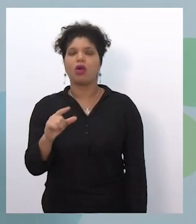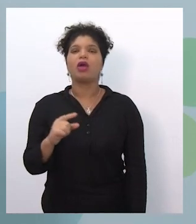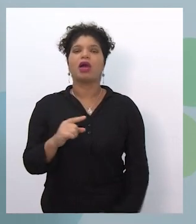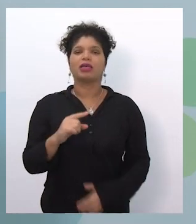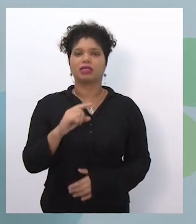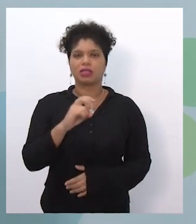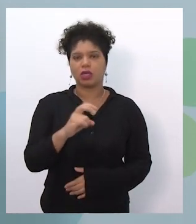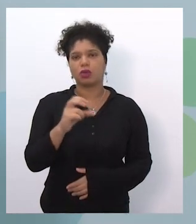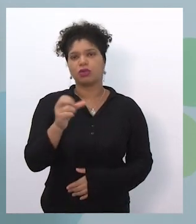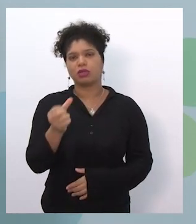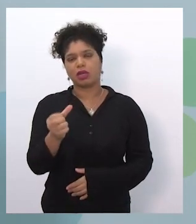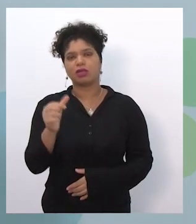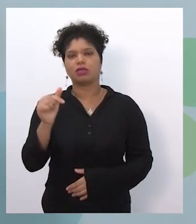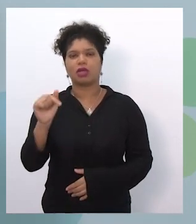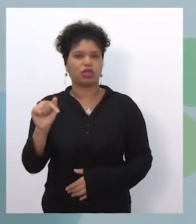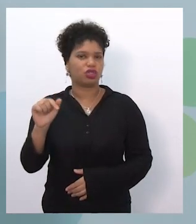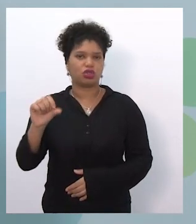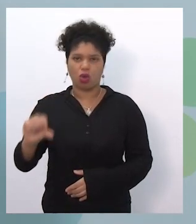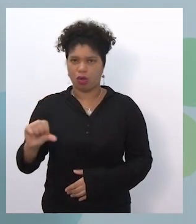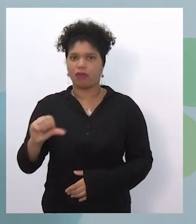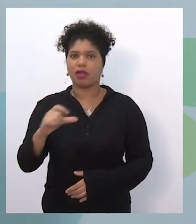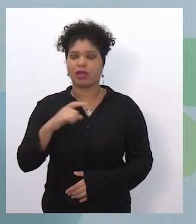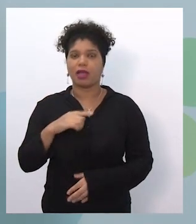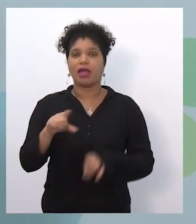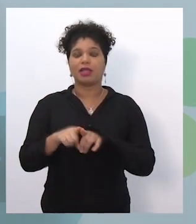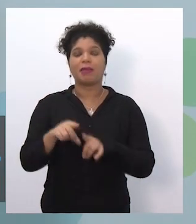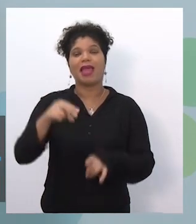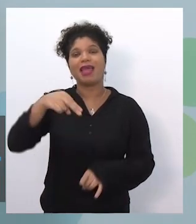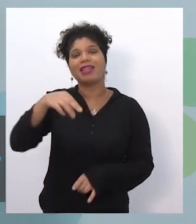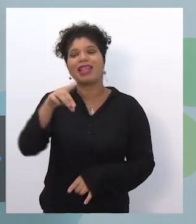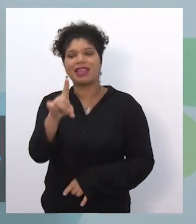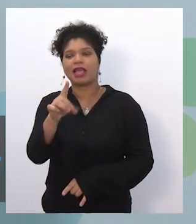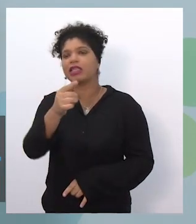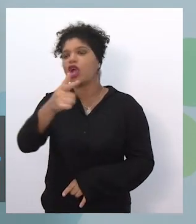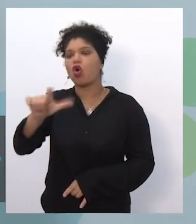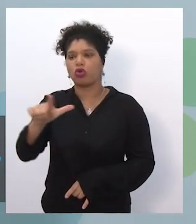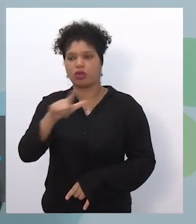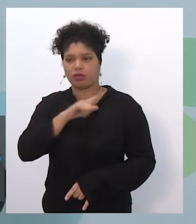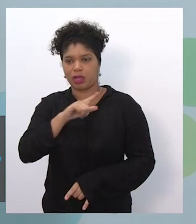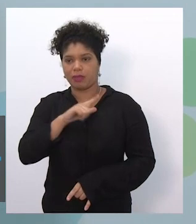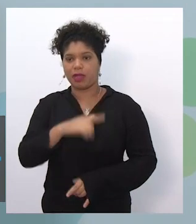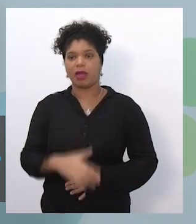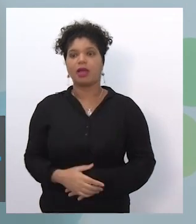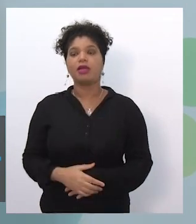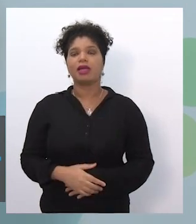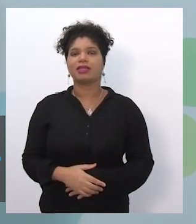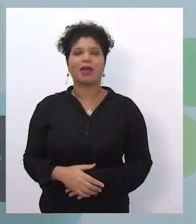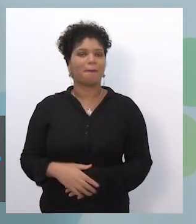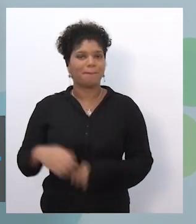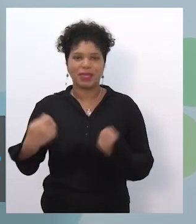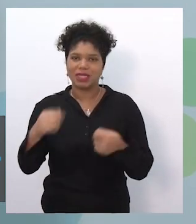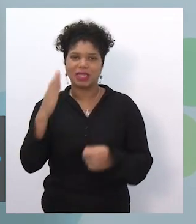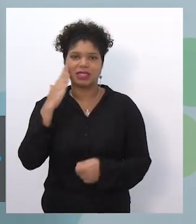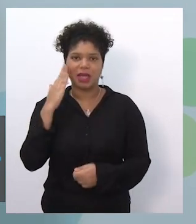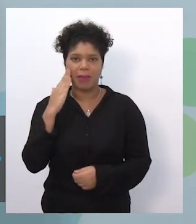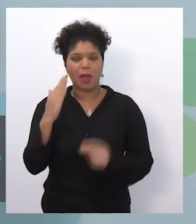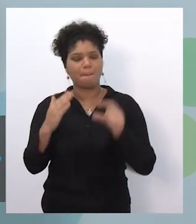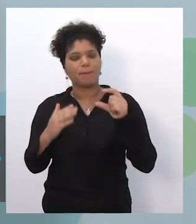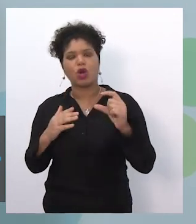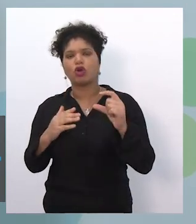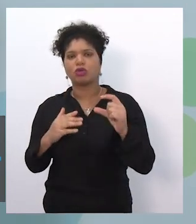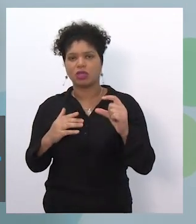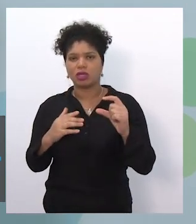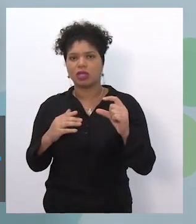i9, e também vamos falar um pouquinho da AMD, que é a marca concorrente, né? Então, eu acho que não tem como a gente não falar desses dois